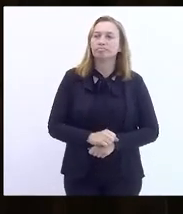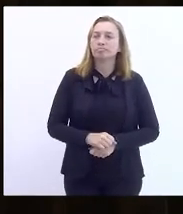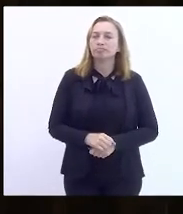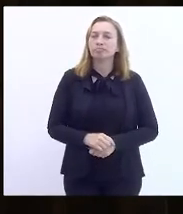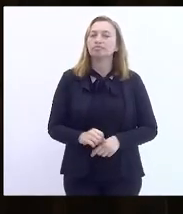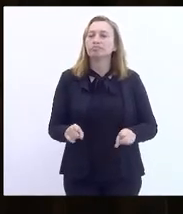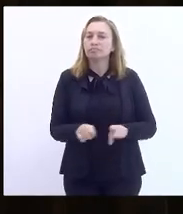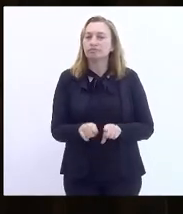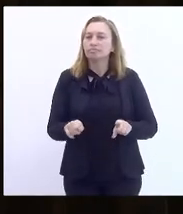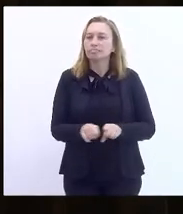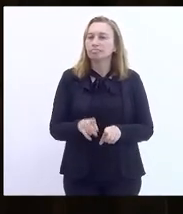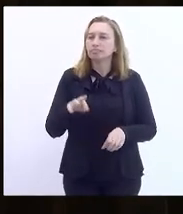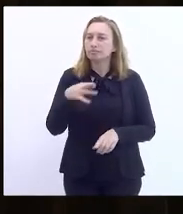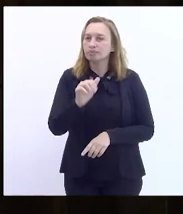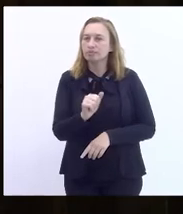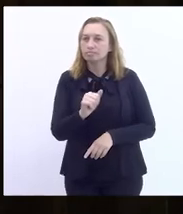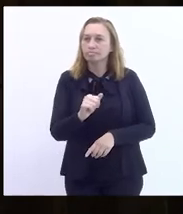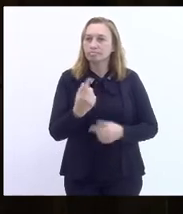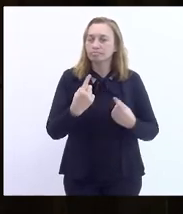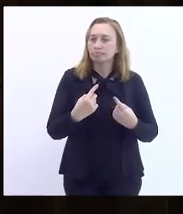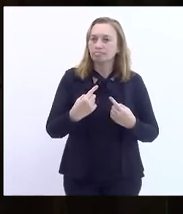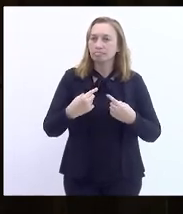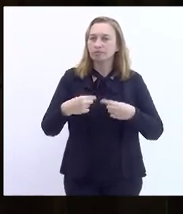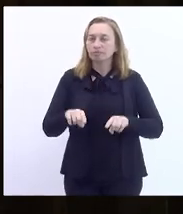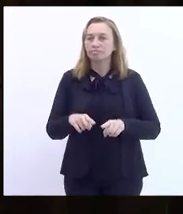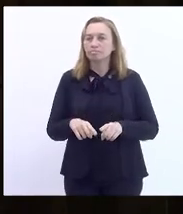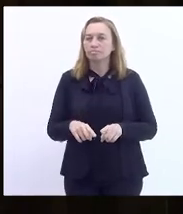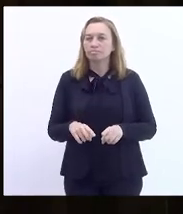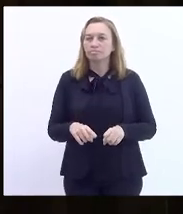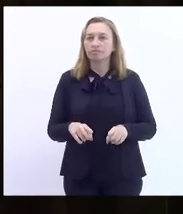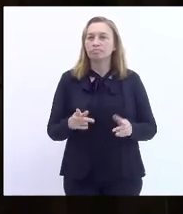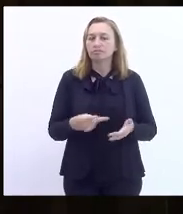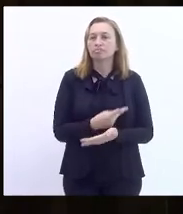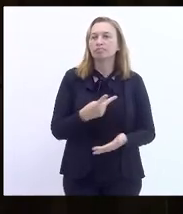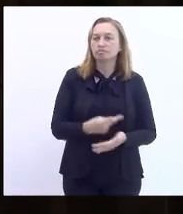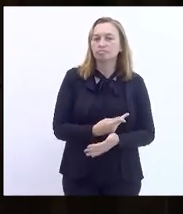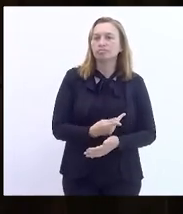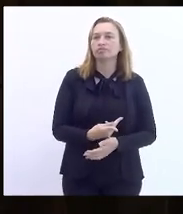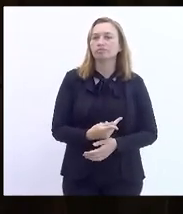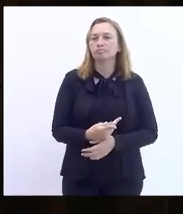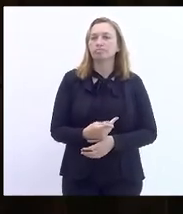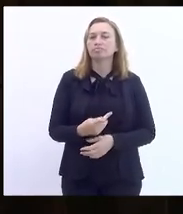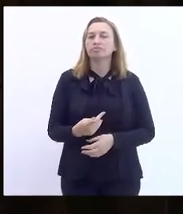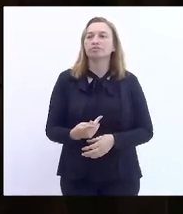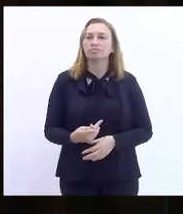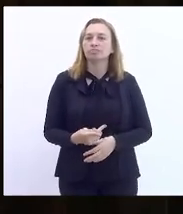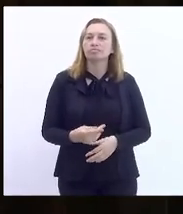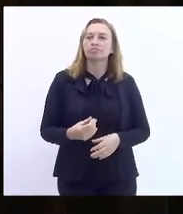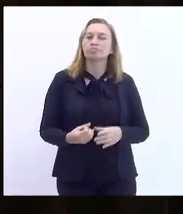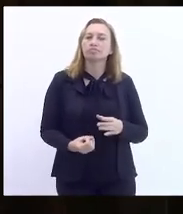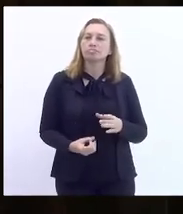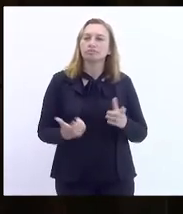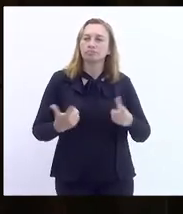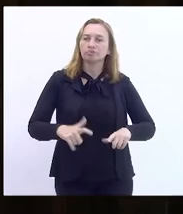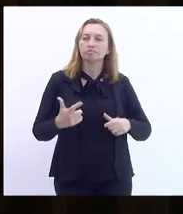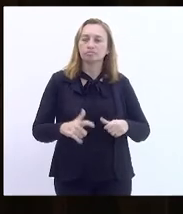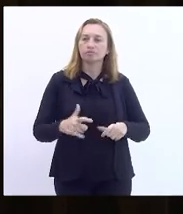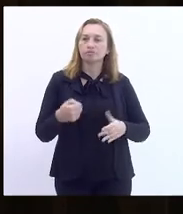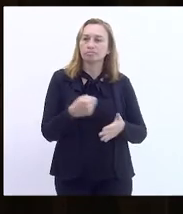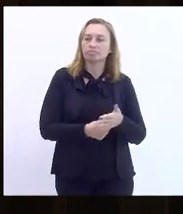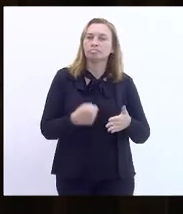né E que você escute o programa para combater violência policial que existe que está sendo construído nesses espaços de luta e